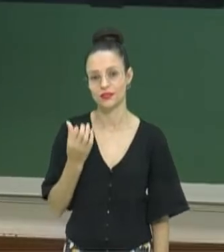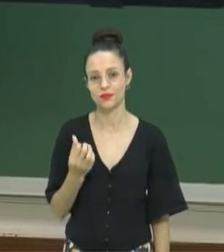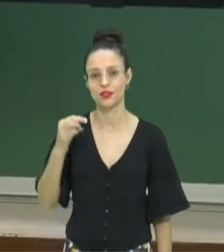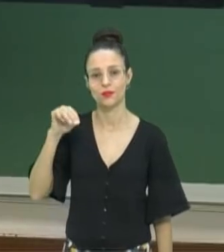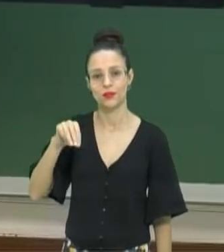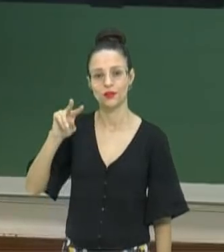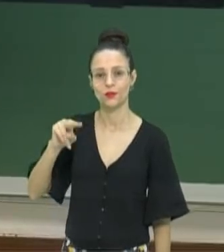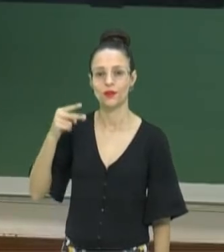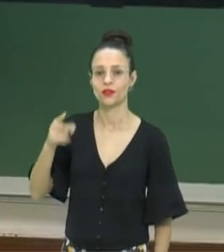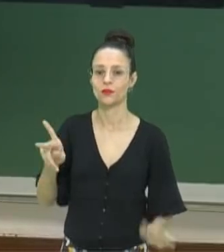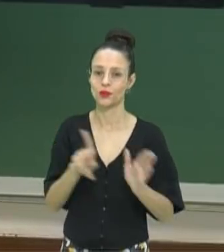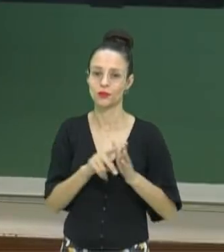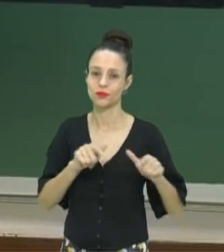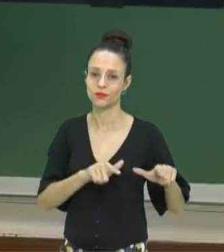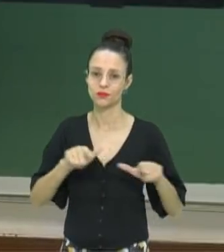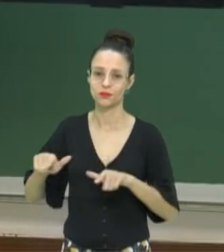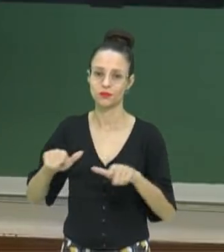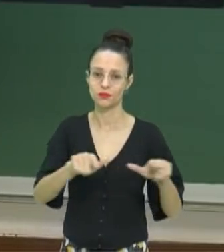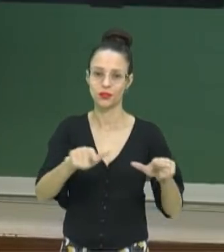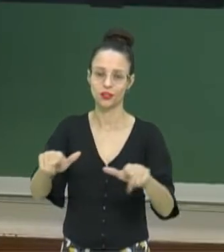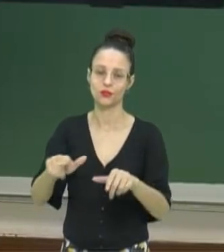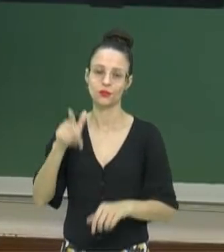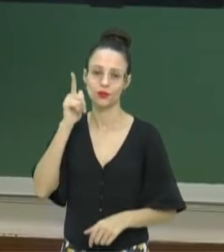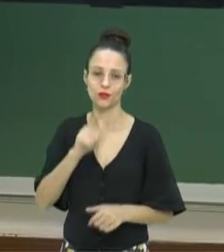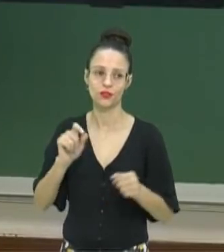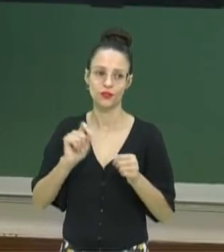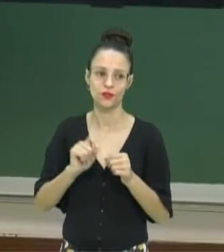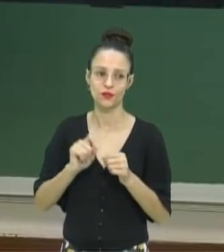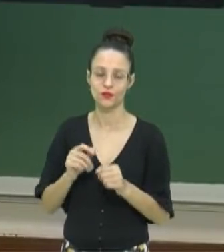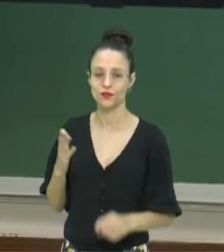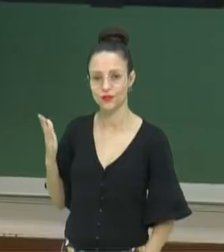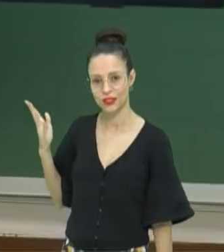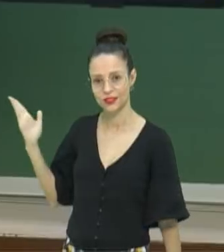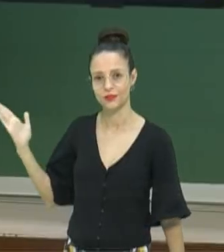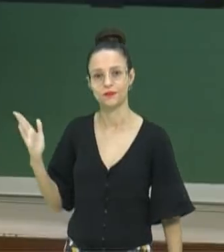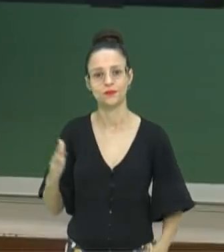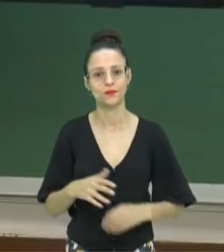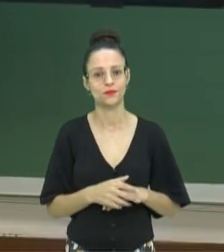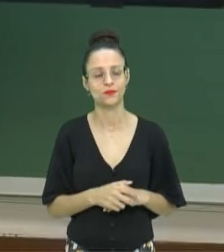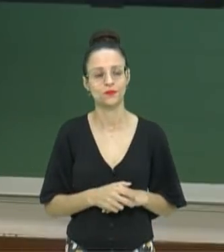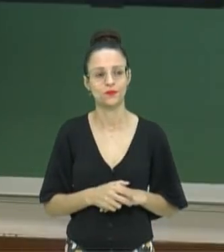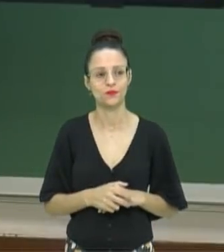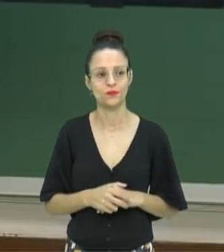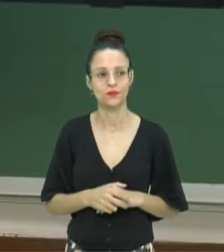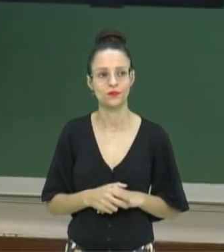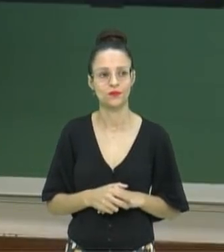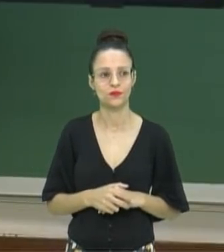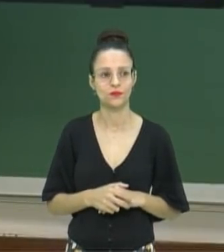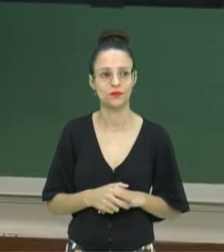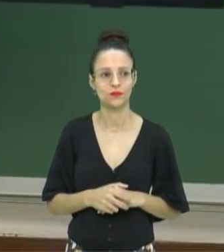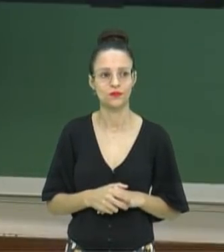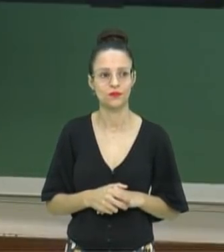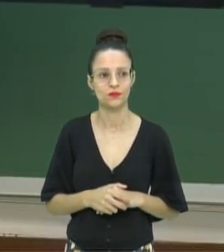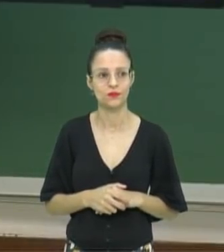436 metros quadrados de cerâmica para assentar nesse... o que ele falou que era?